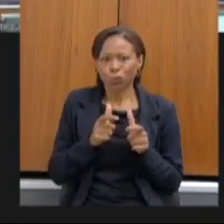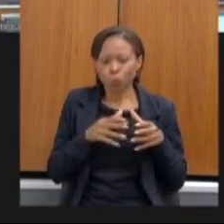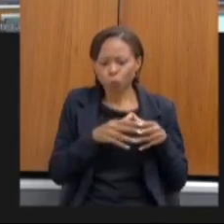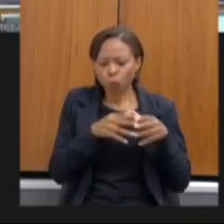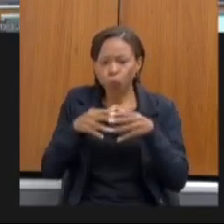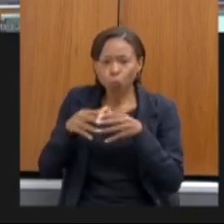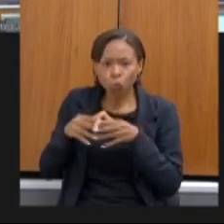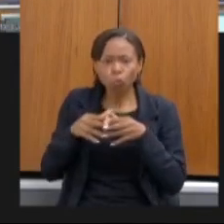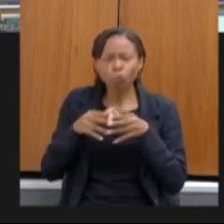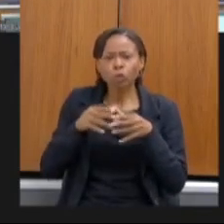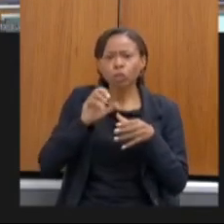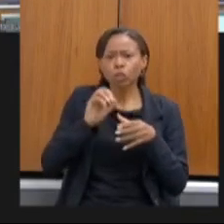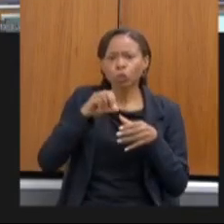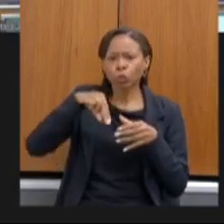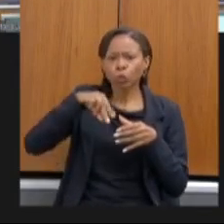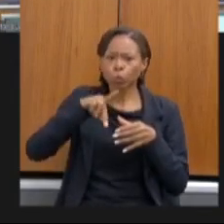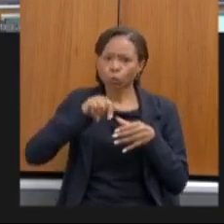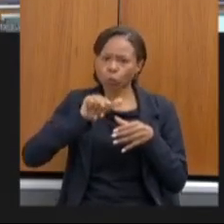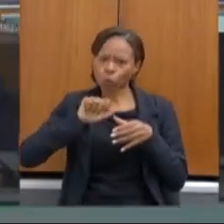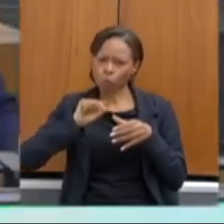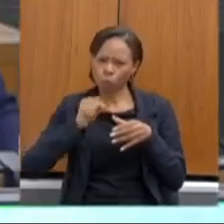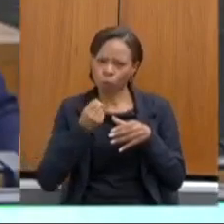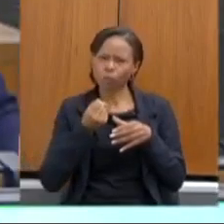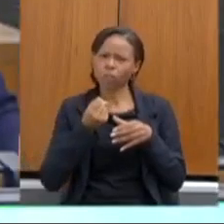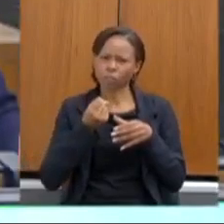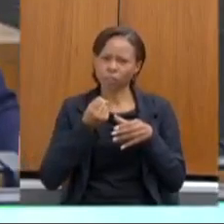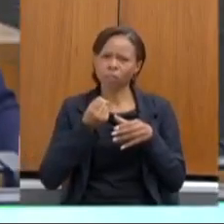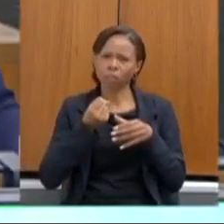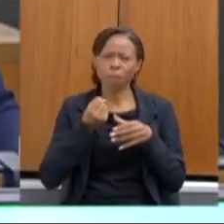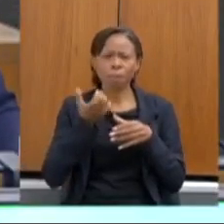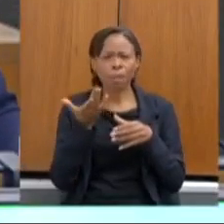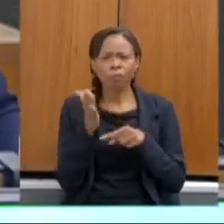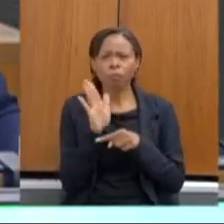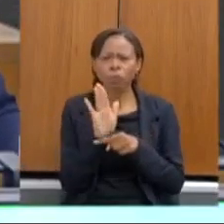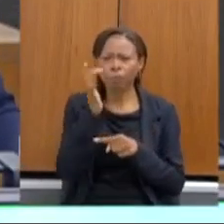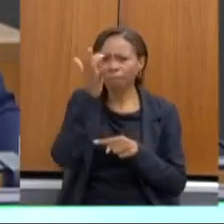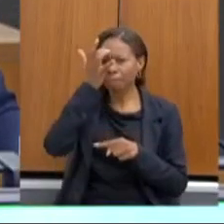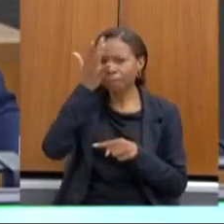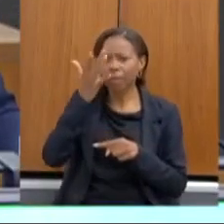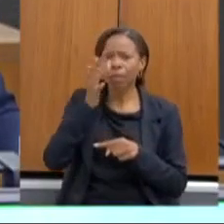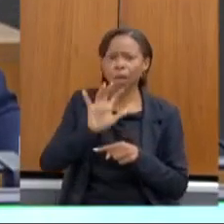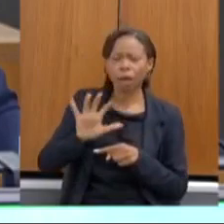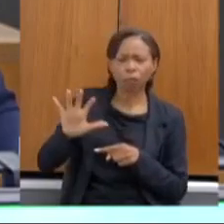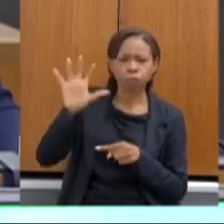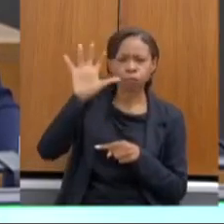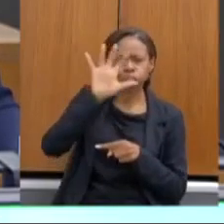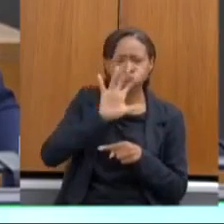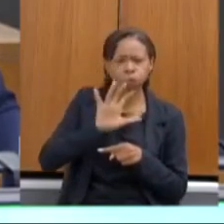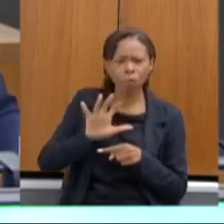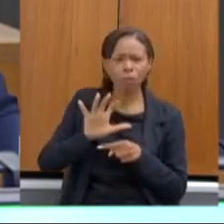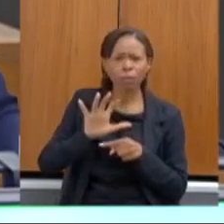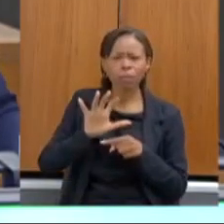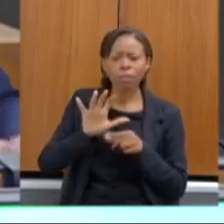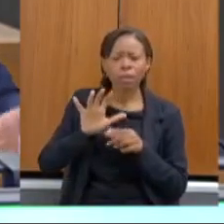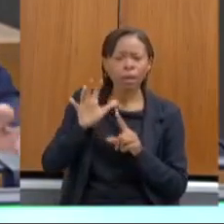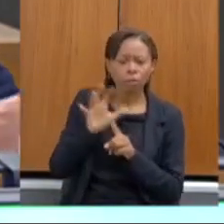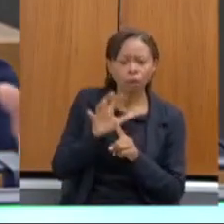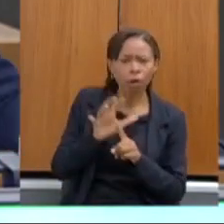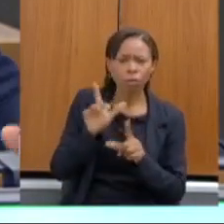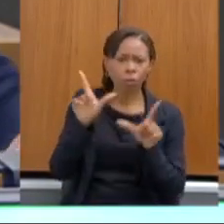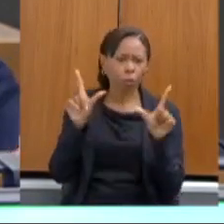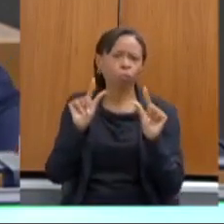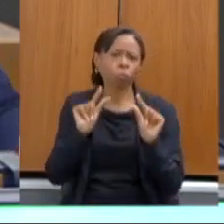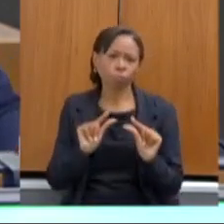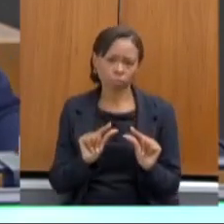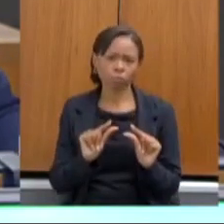que as macrorregiões posso atingir mais facilmente a última onda e por consequência